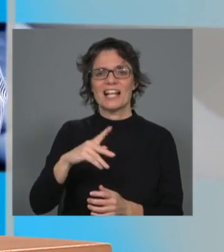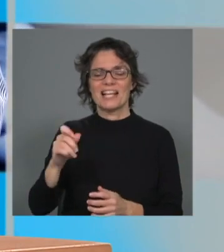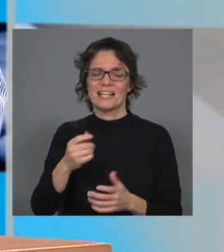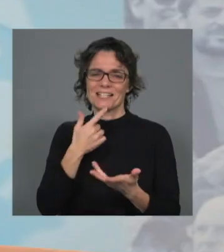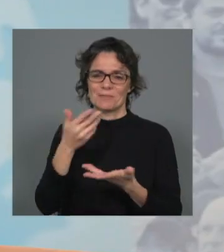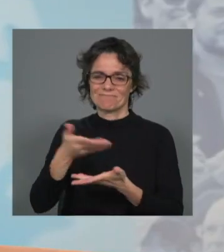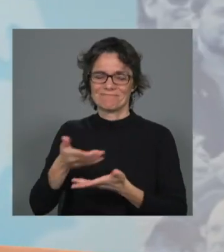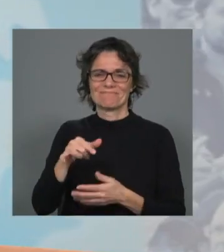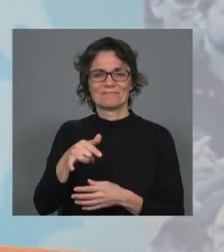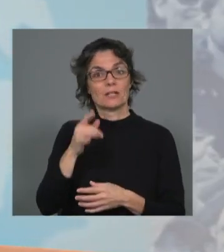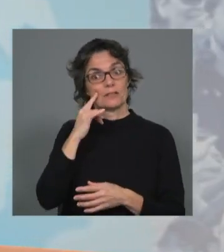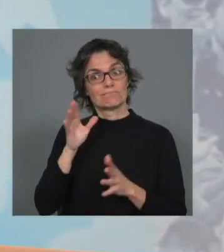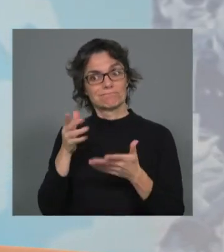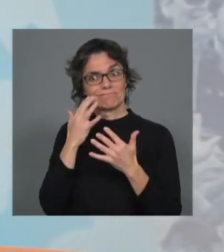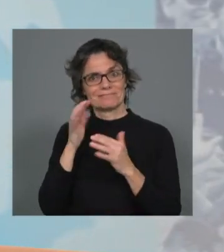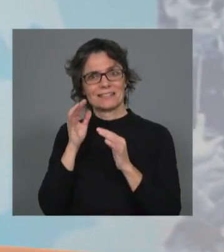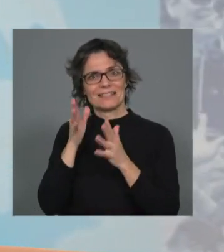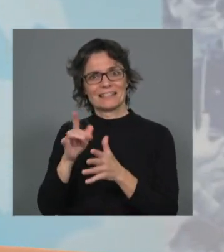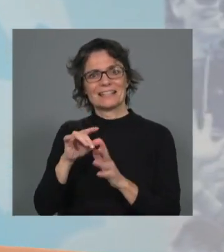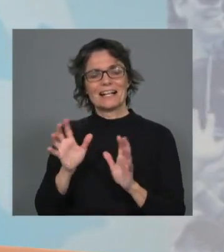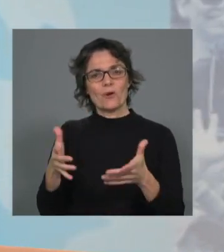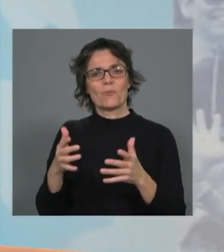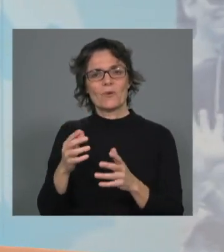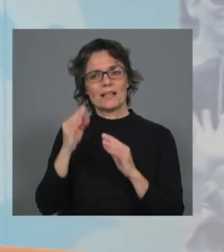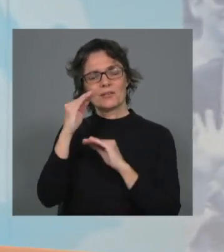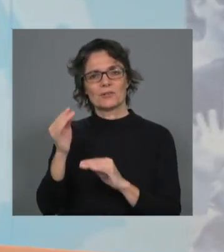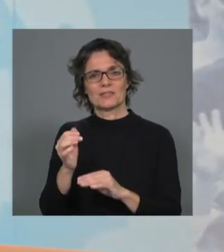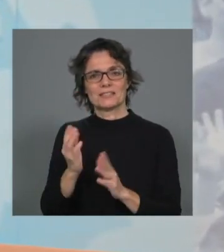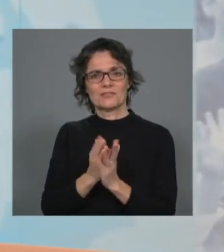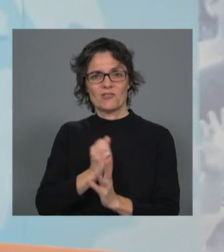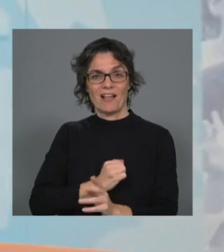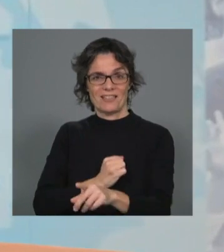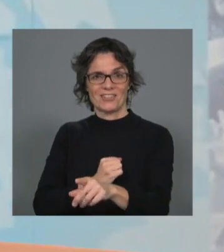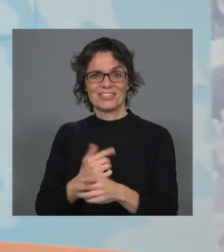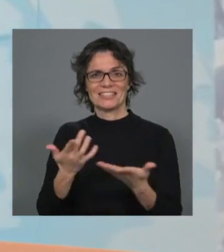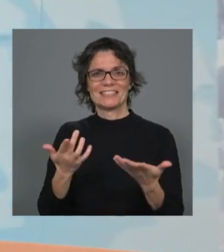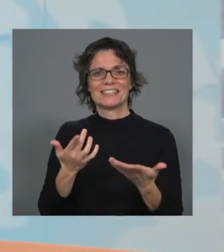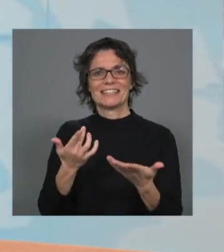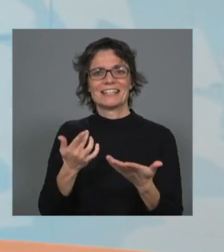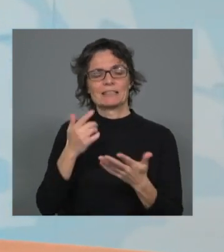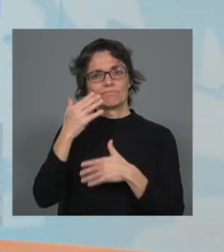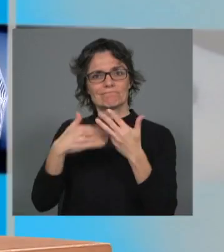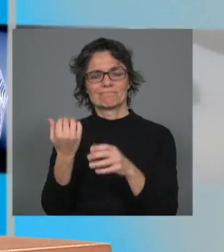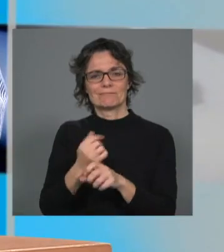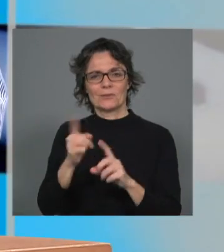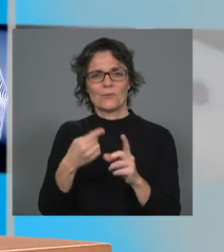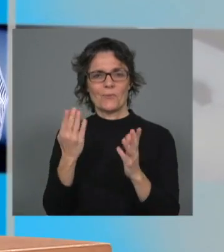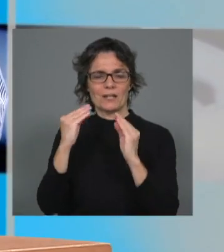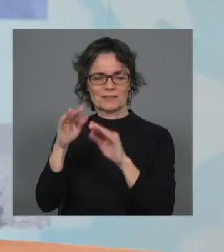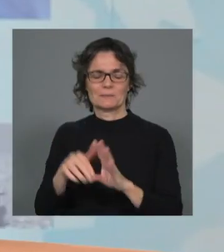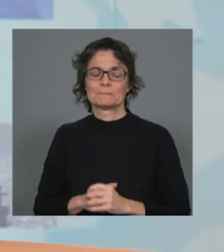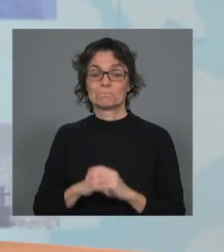à comunidade educativa, às escolas católicas e a perceber como o processo letivo vai decorrendo. Mais logo,